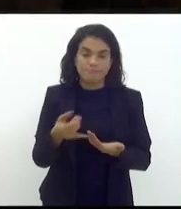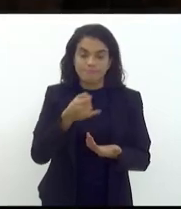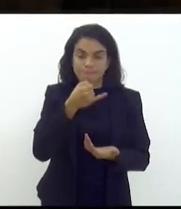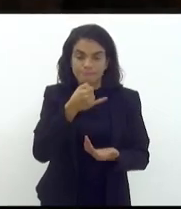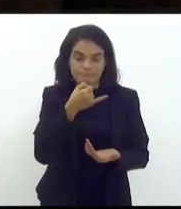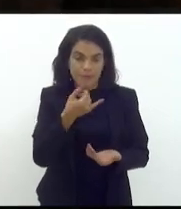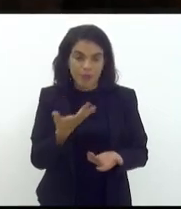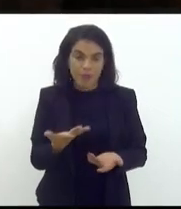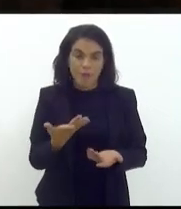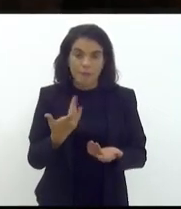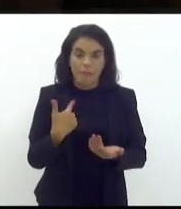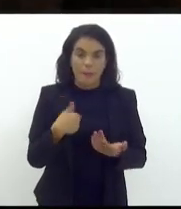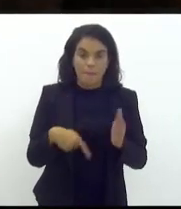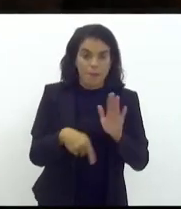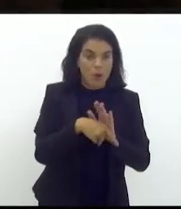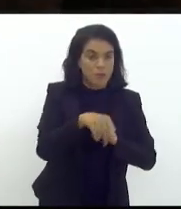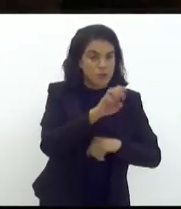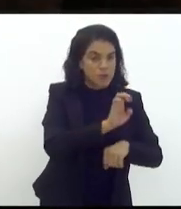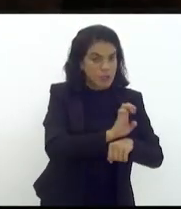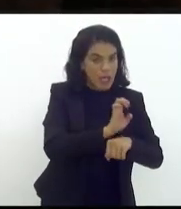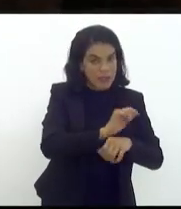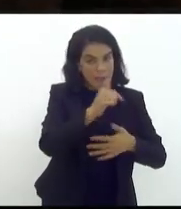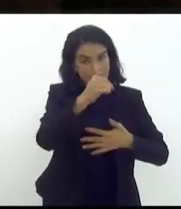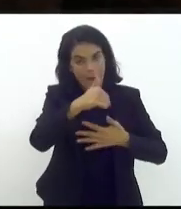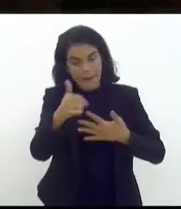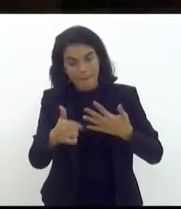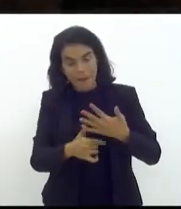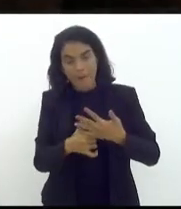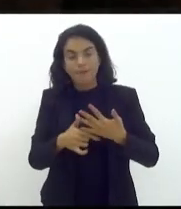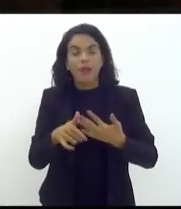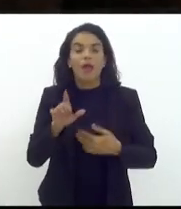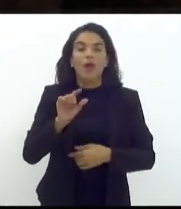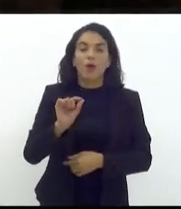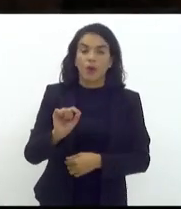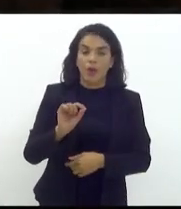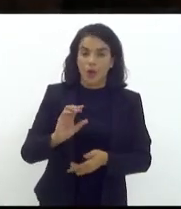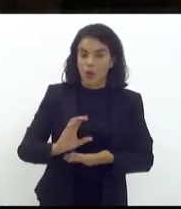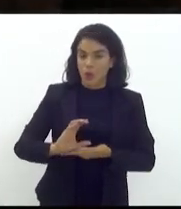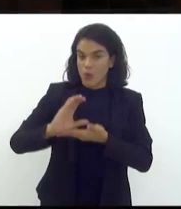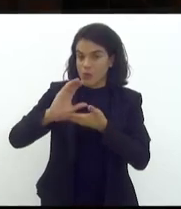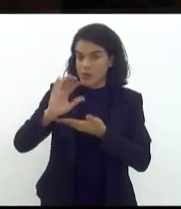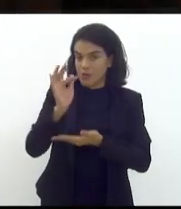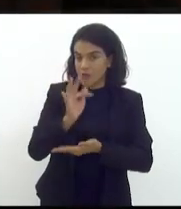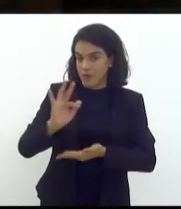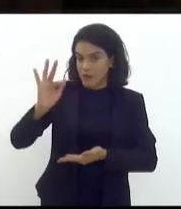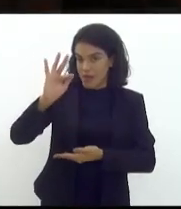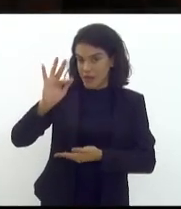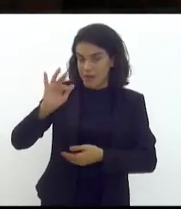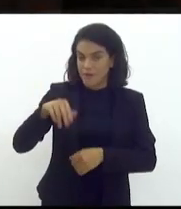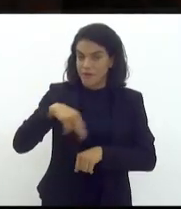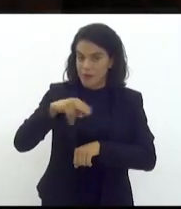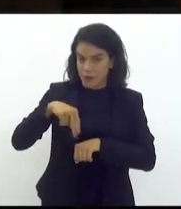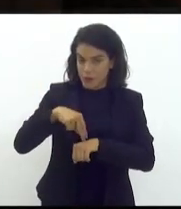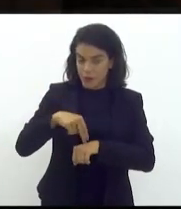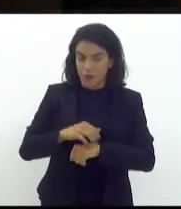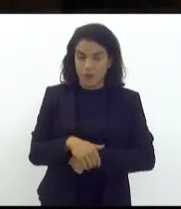partes quanto o estado etc etc será o conselho federativo então